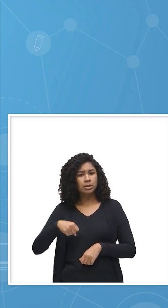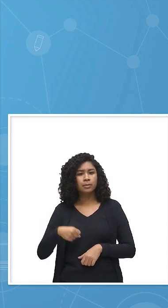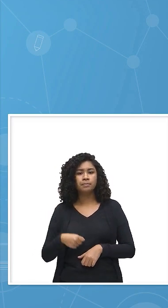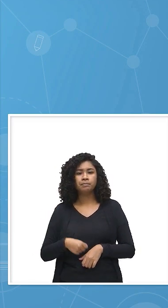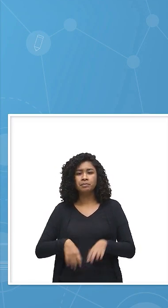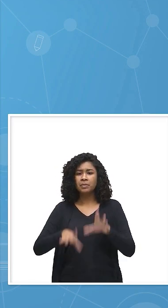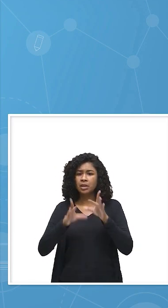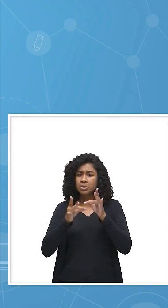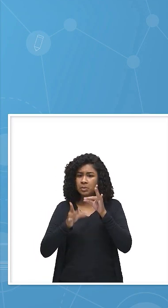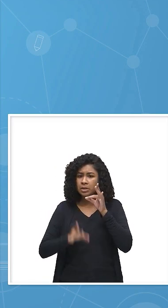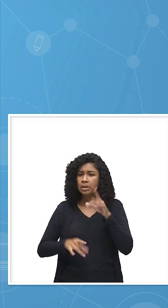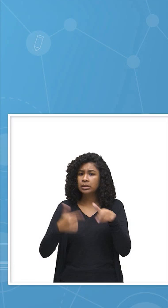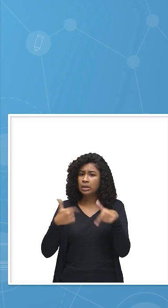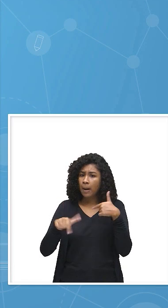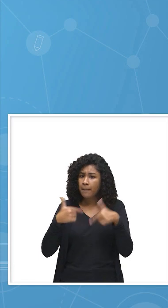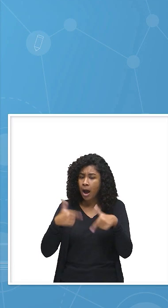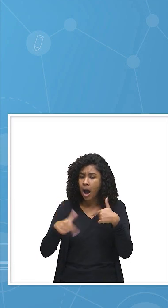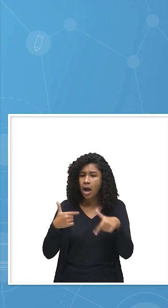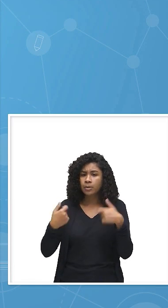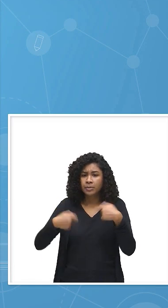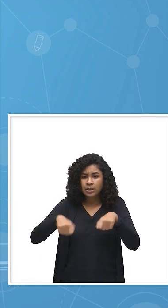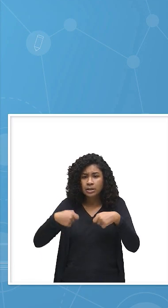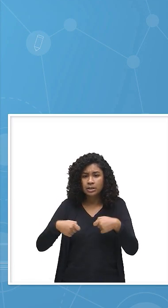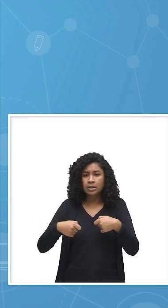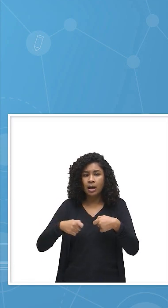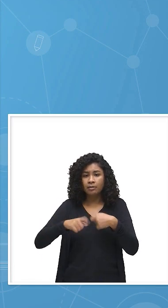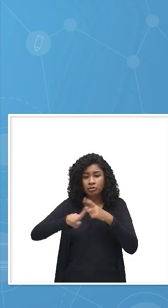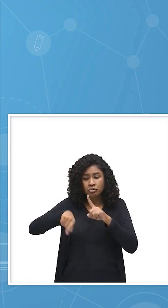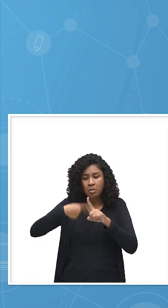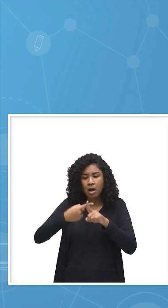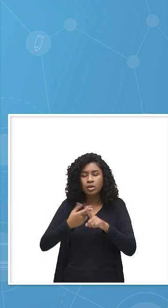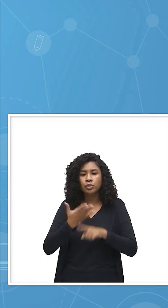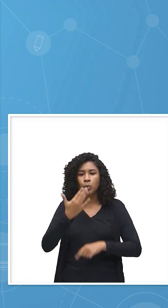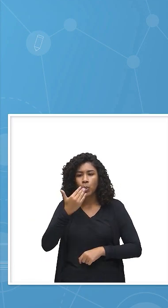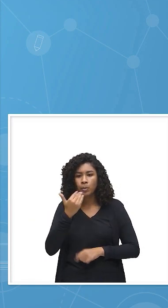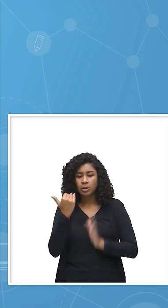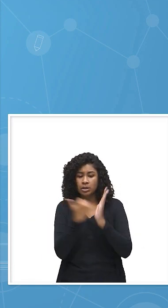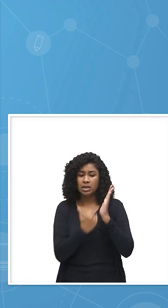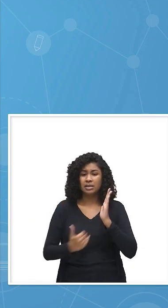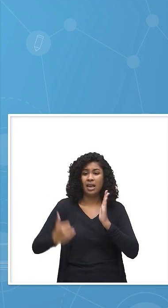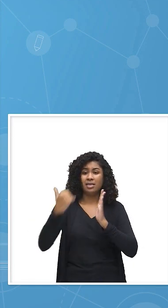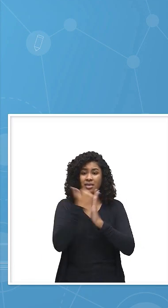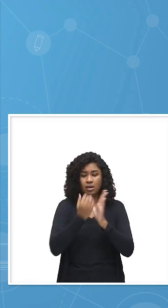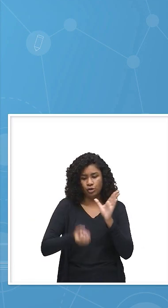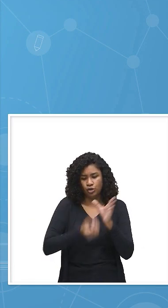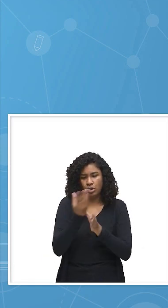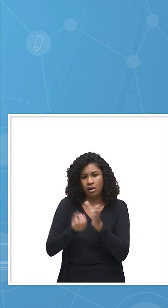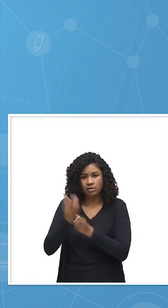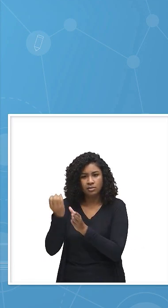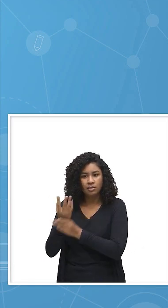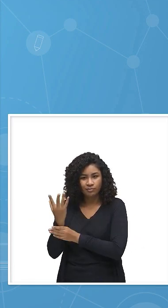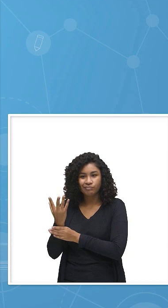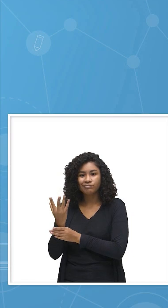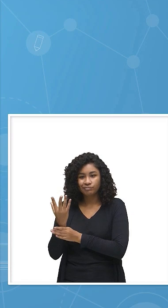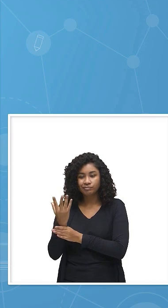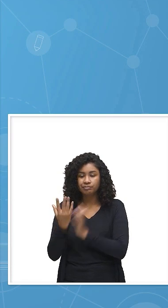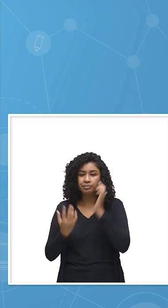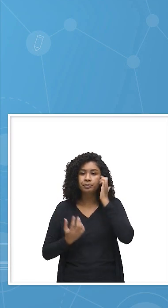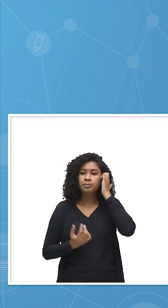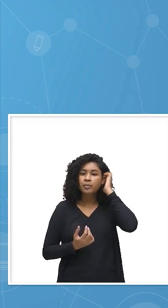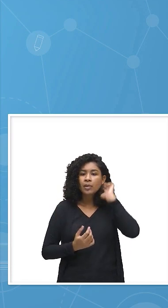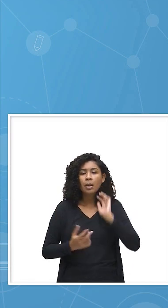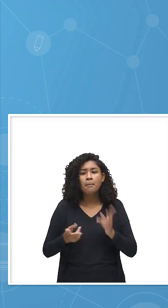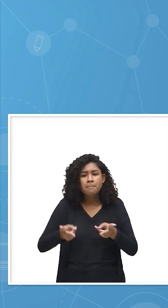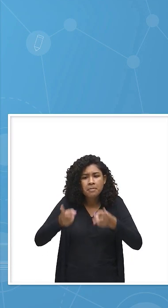a oferta de alimentos e o excedente de produção, né? E a gente vai ver que à medida que